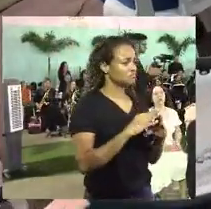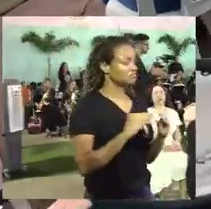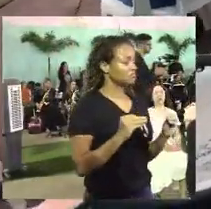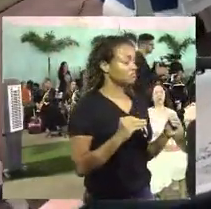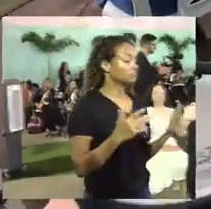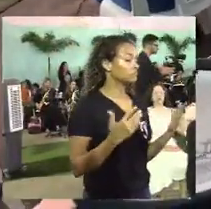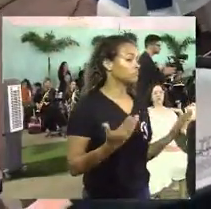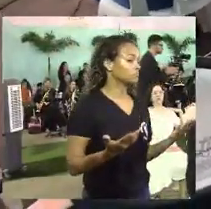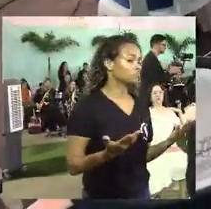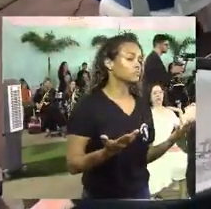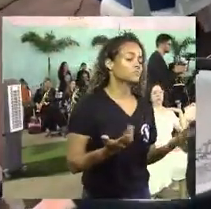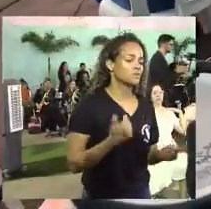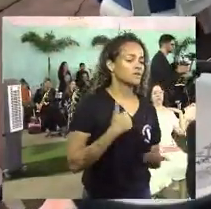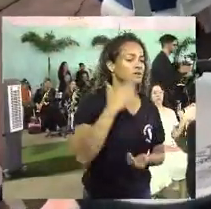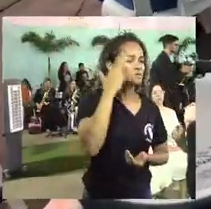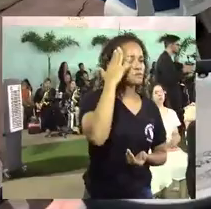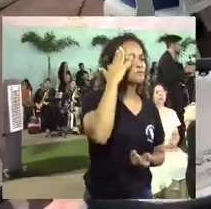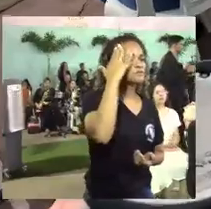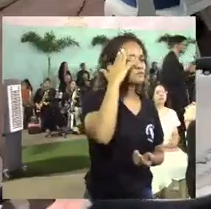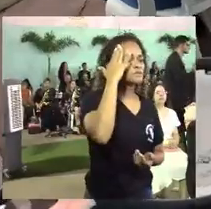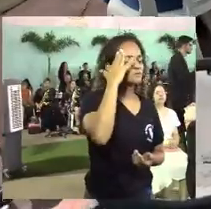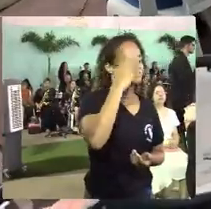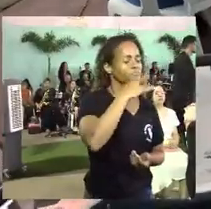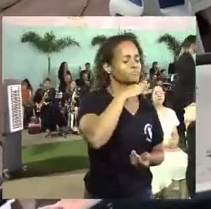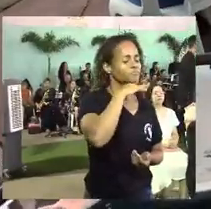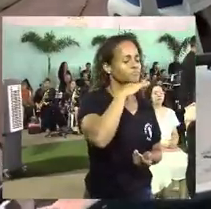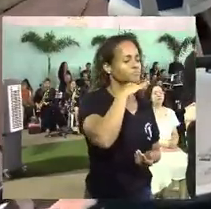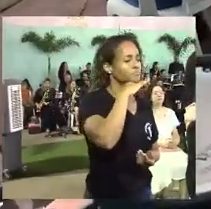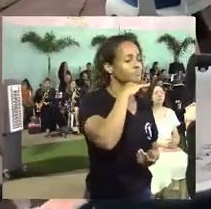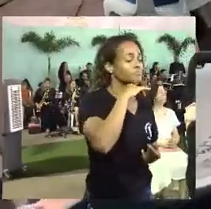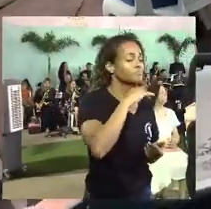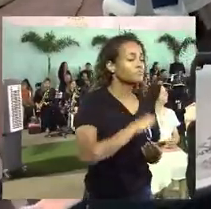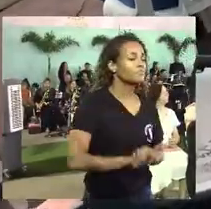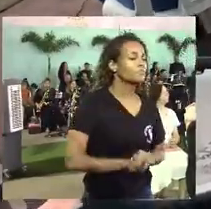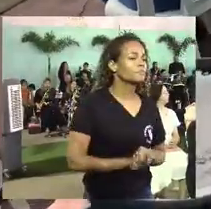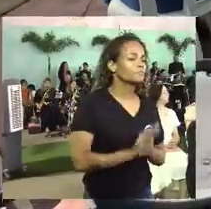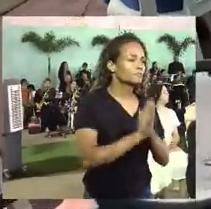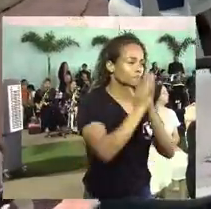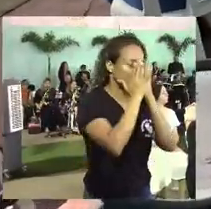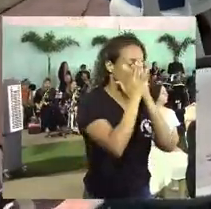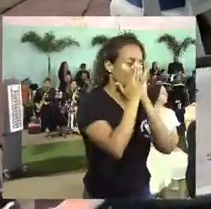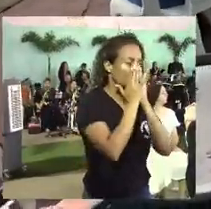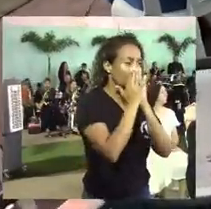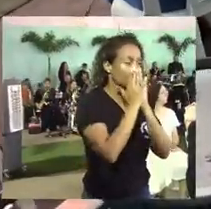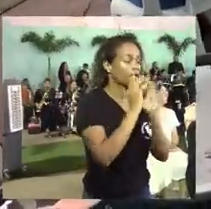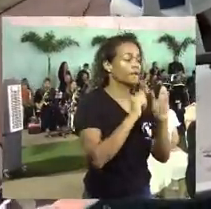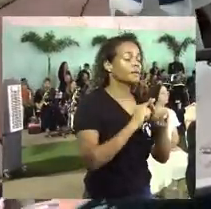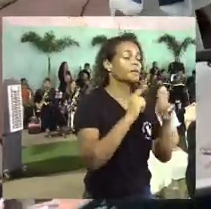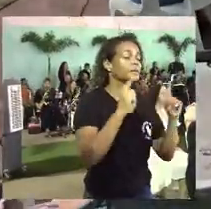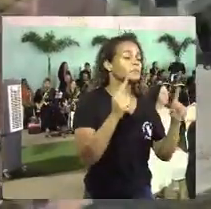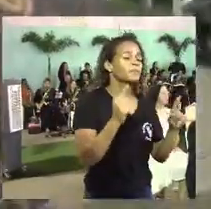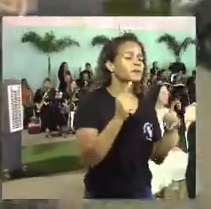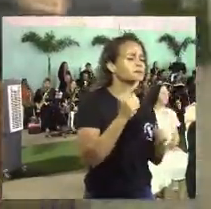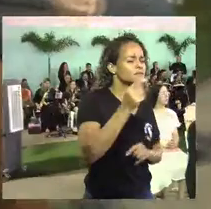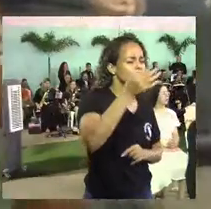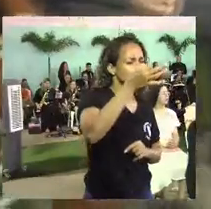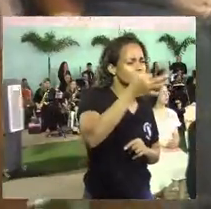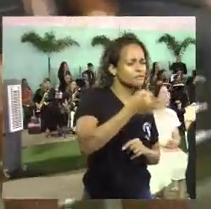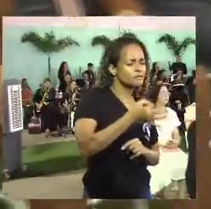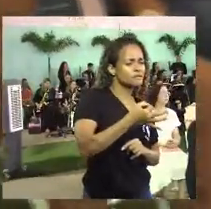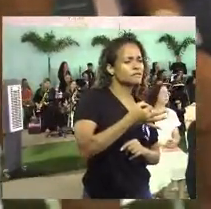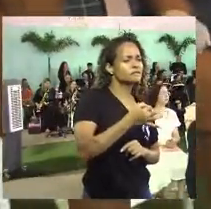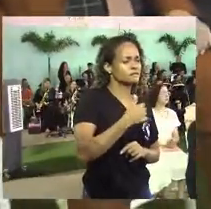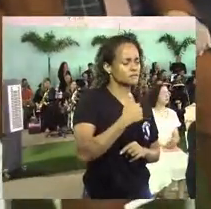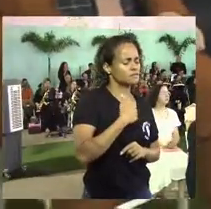eu sei que foi ruim mas o melhor vem agora mas uma coisa